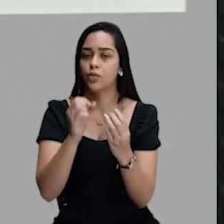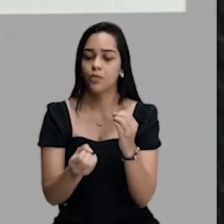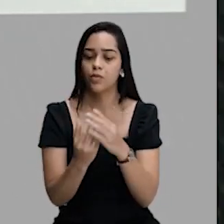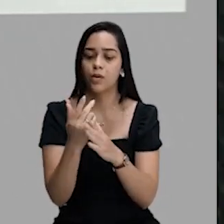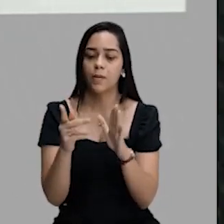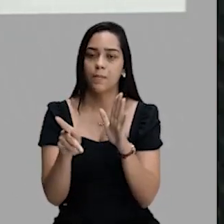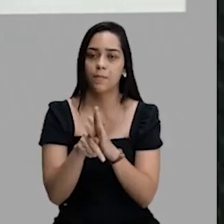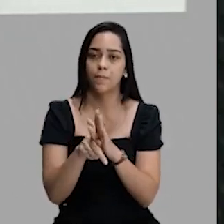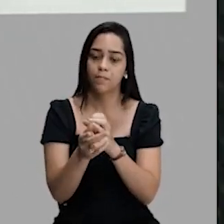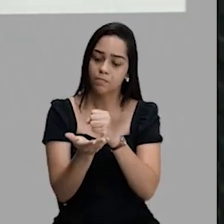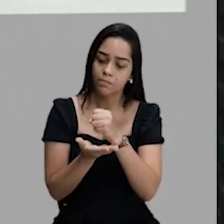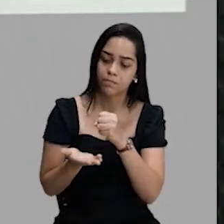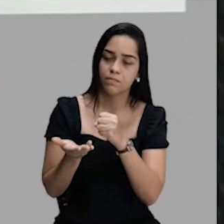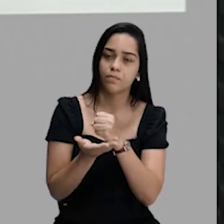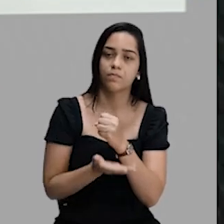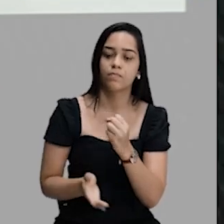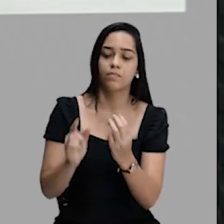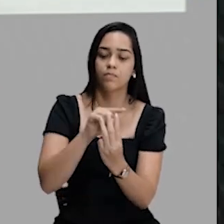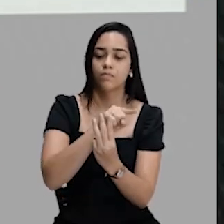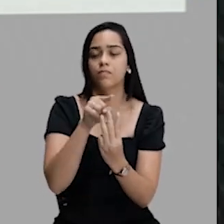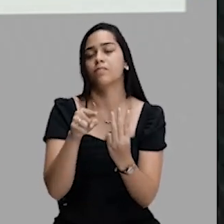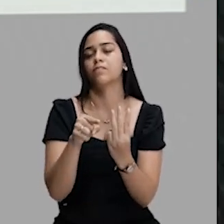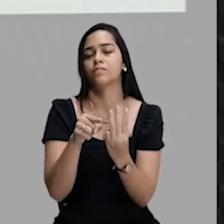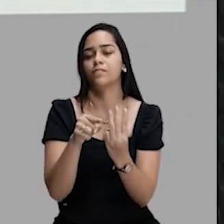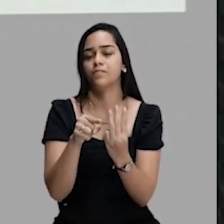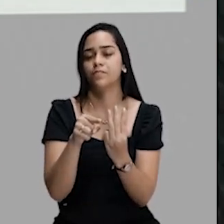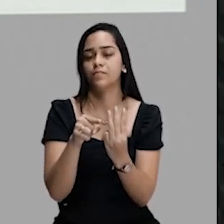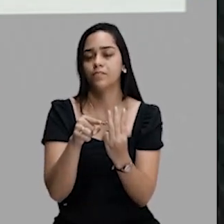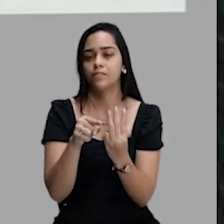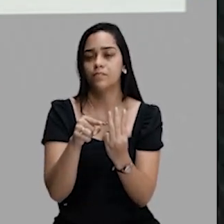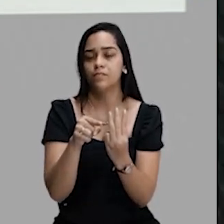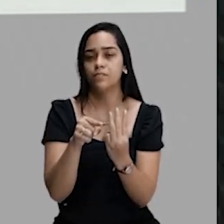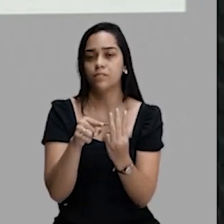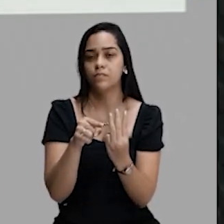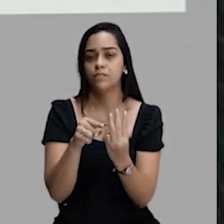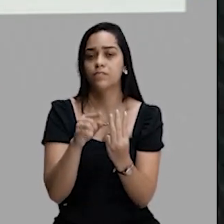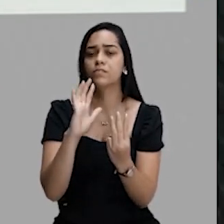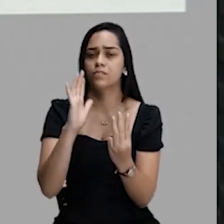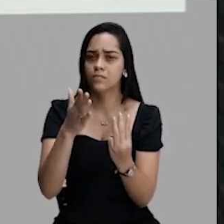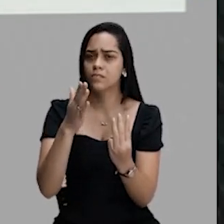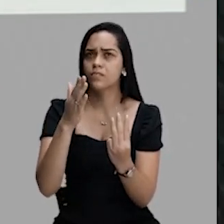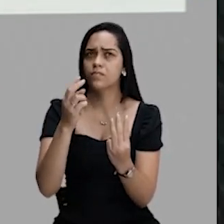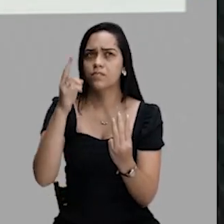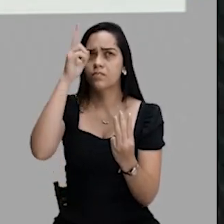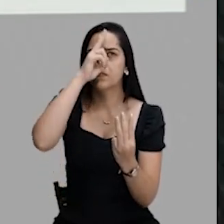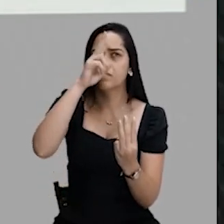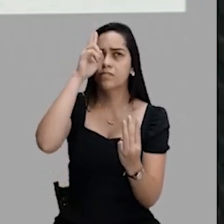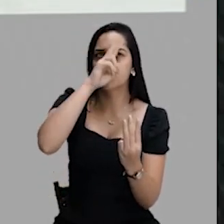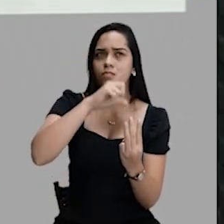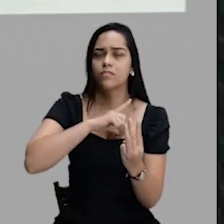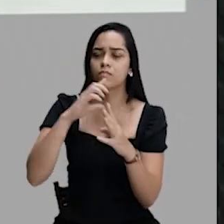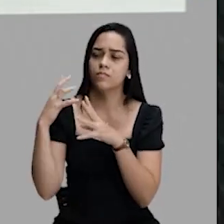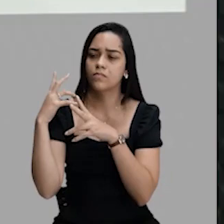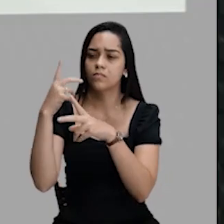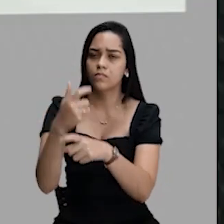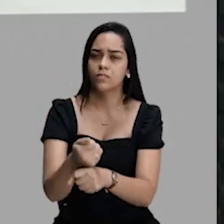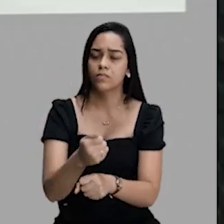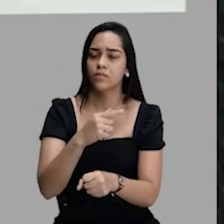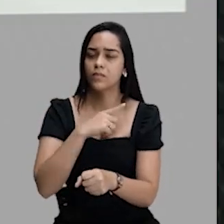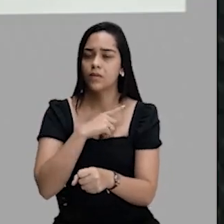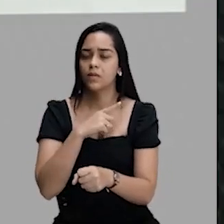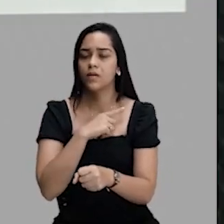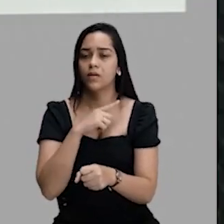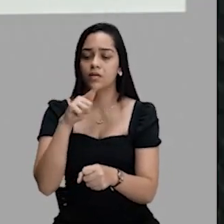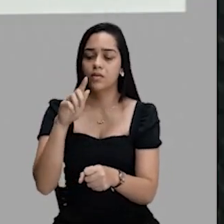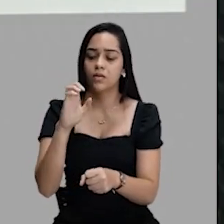um ente primitivo da geometria, tá? Com certeza vocês devem se recordar quando a gente fez aquela revisão